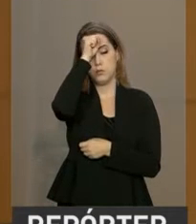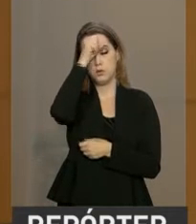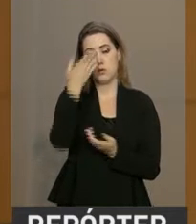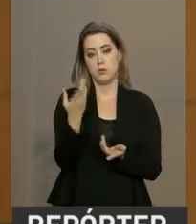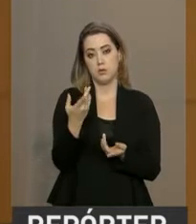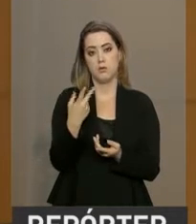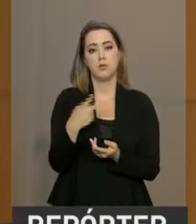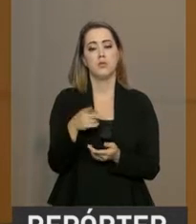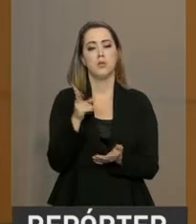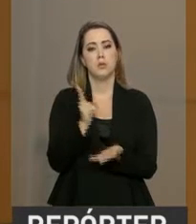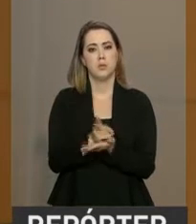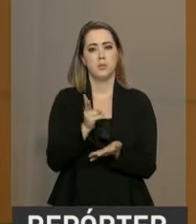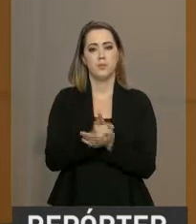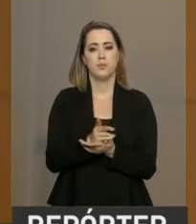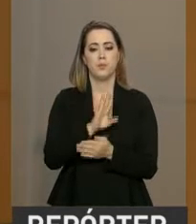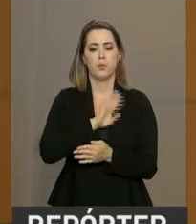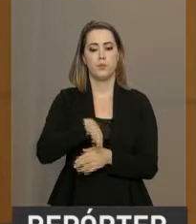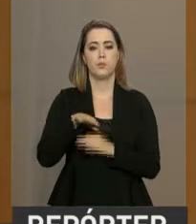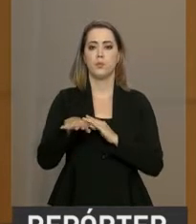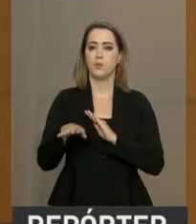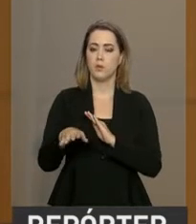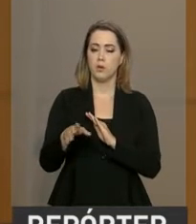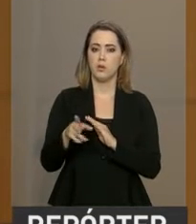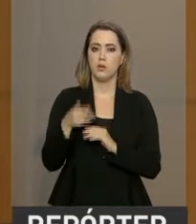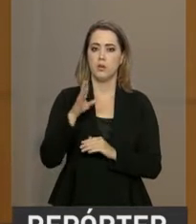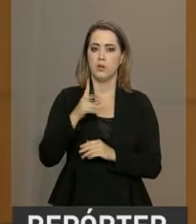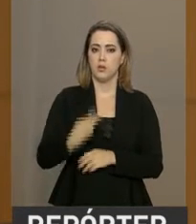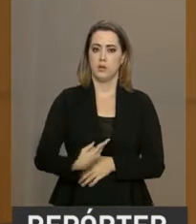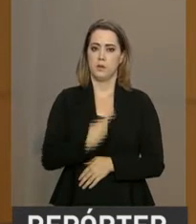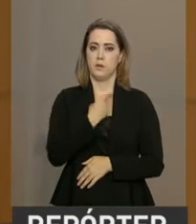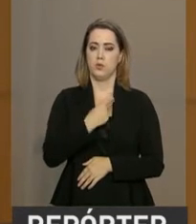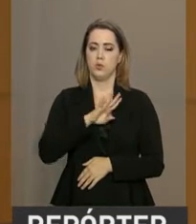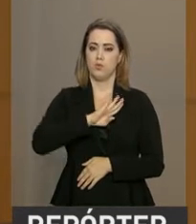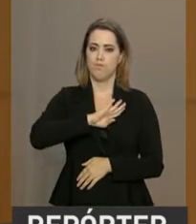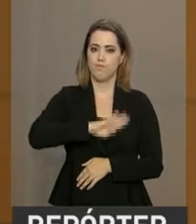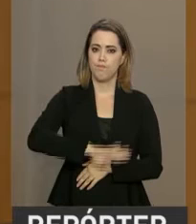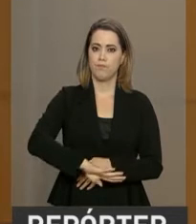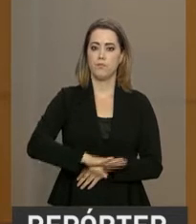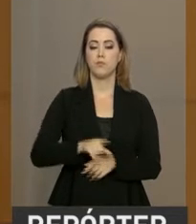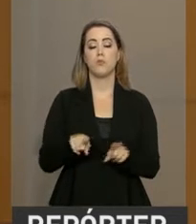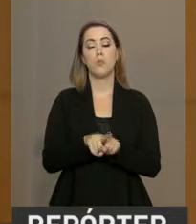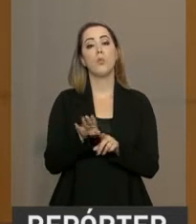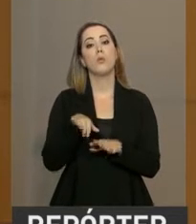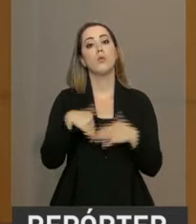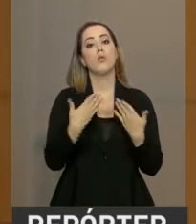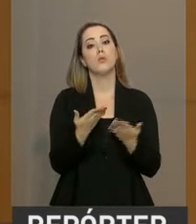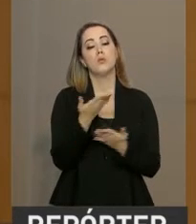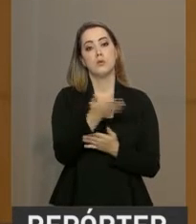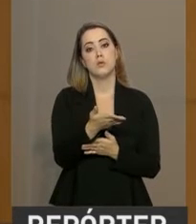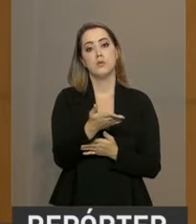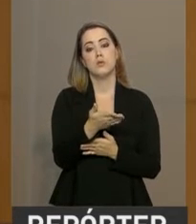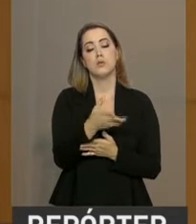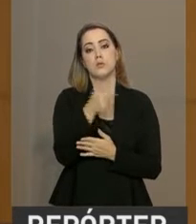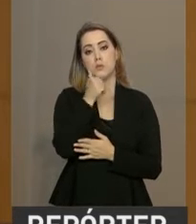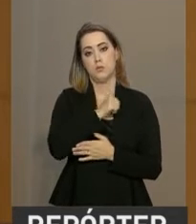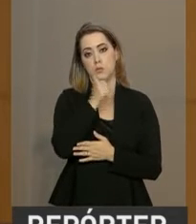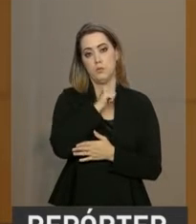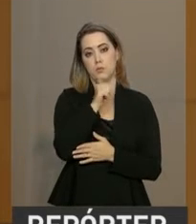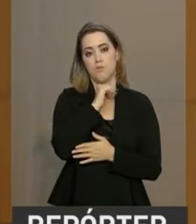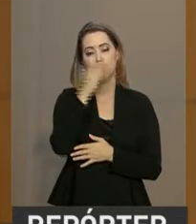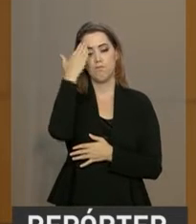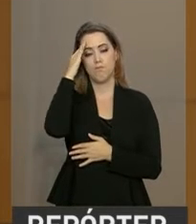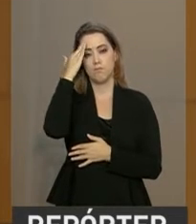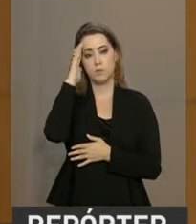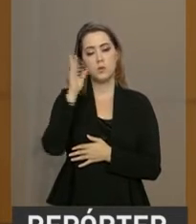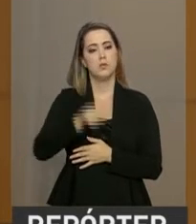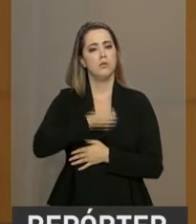né? Ou mesmo após a prótese de mama. Com isso, essas pacientes, elas entendem